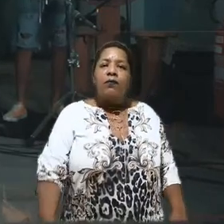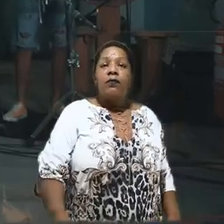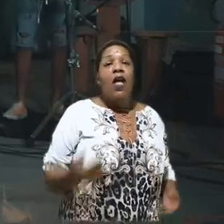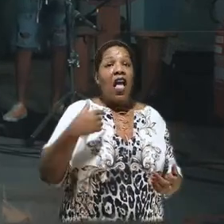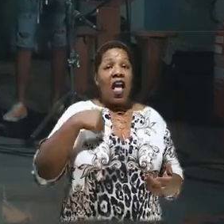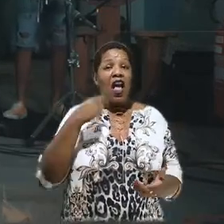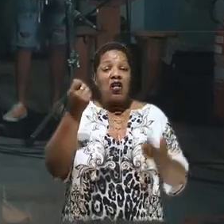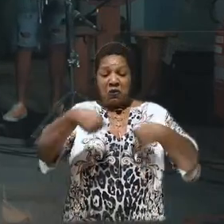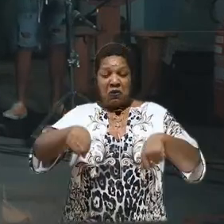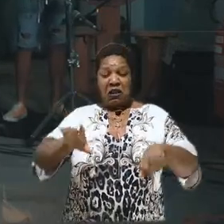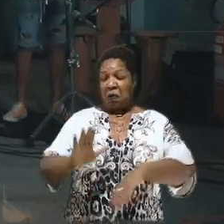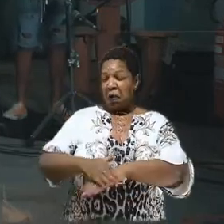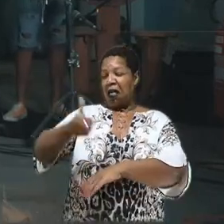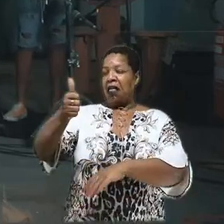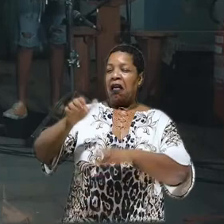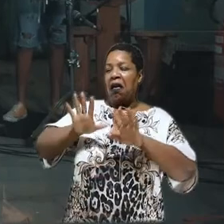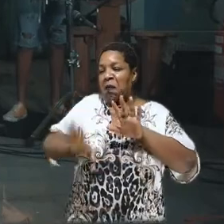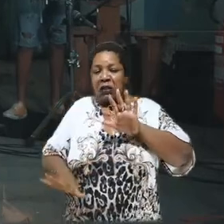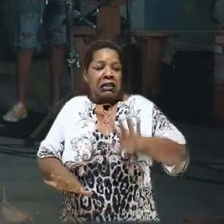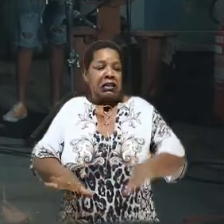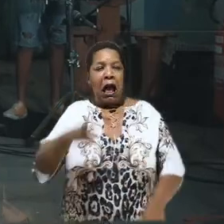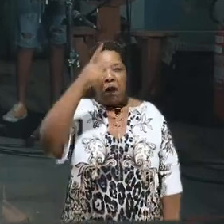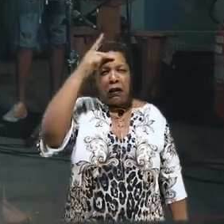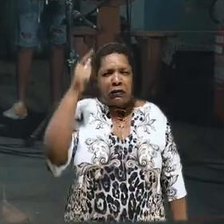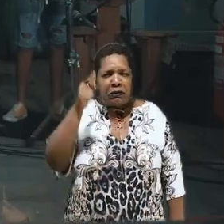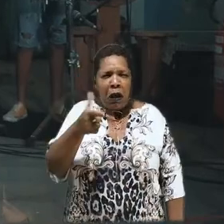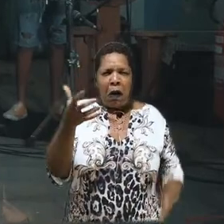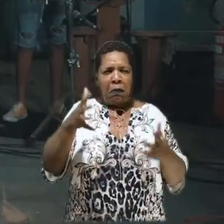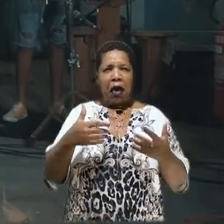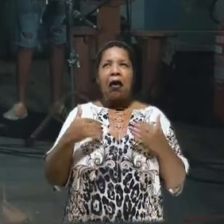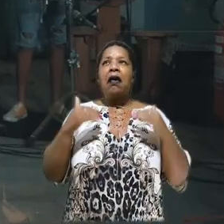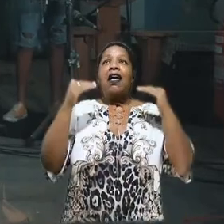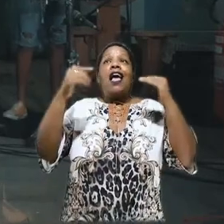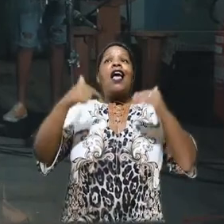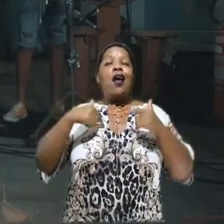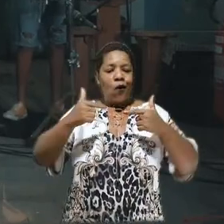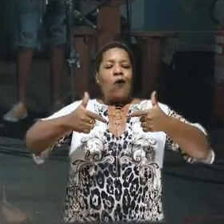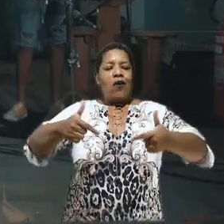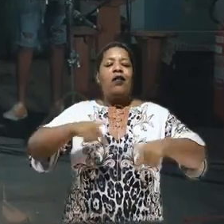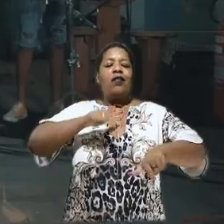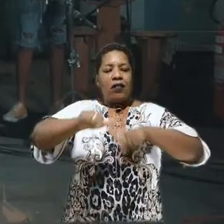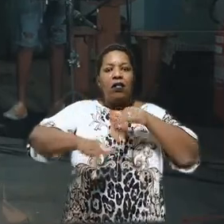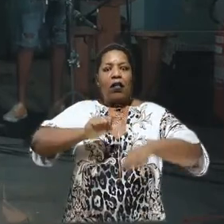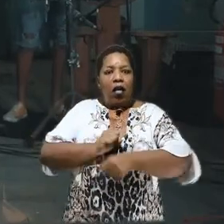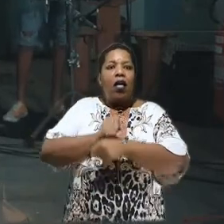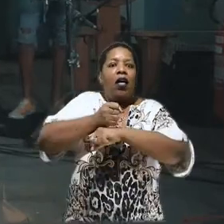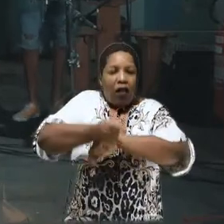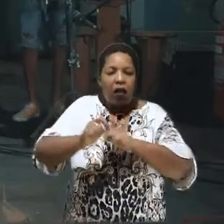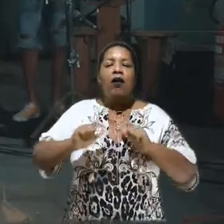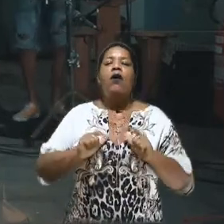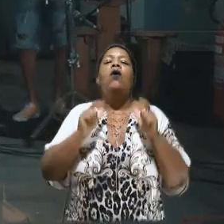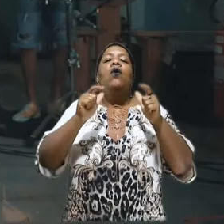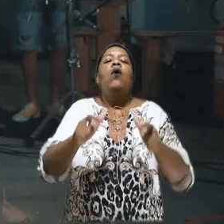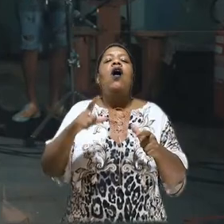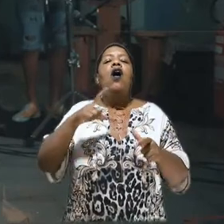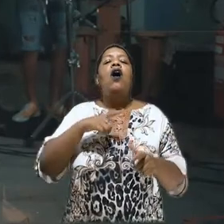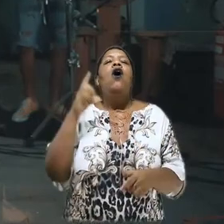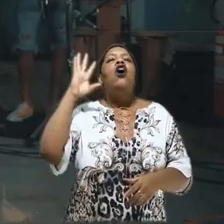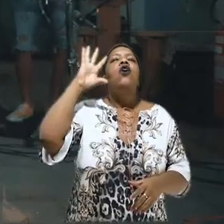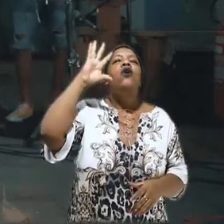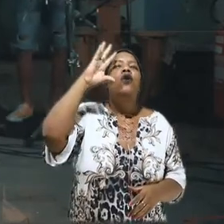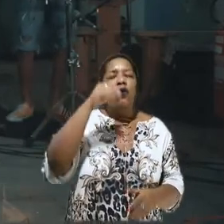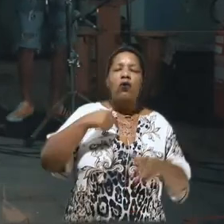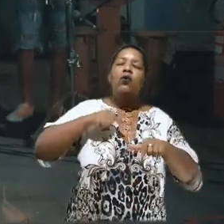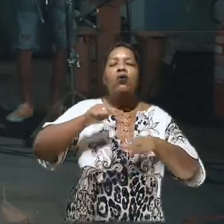ver o que que tá vendo aqui ninguém não pode pisar nos outros porque tudo que eu perguntei para conversar alemã Então vamos jogada